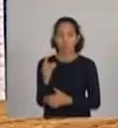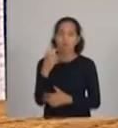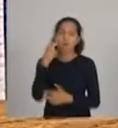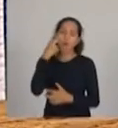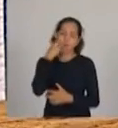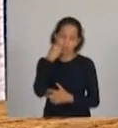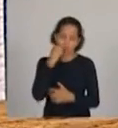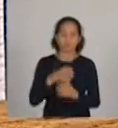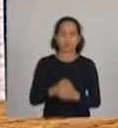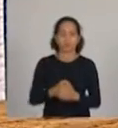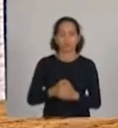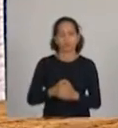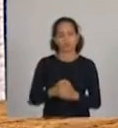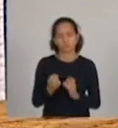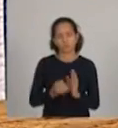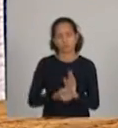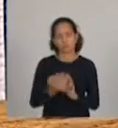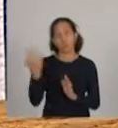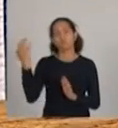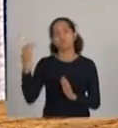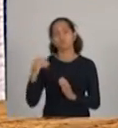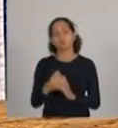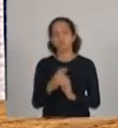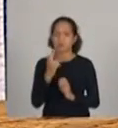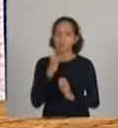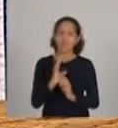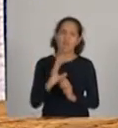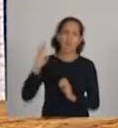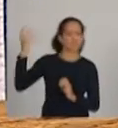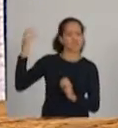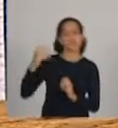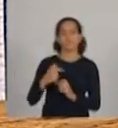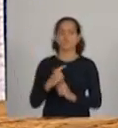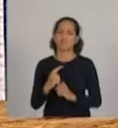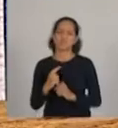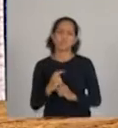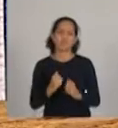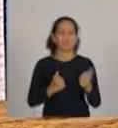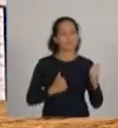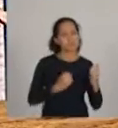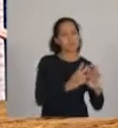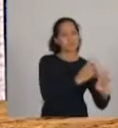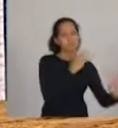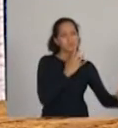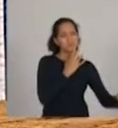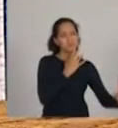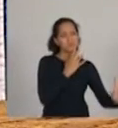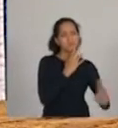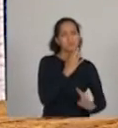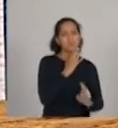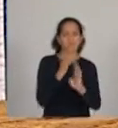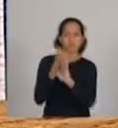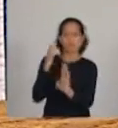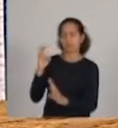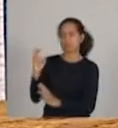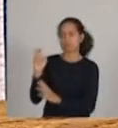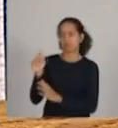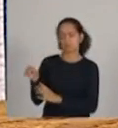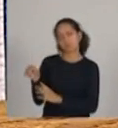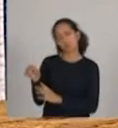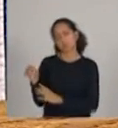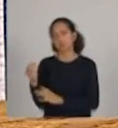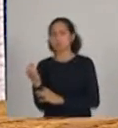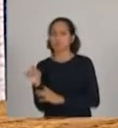Esses números, parecem assim, então, que o caso está resolvido. Quer dizer, você tem cerca de 5 a 6 mil crianças e adolescentes